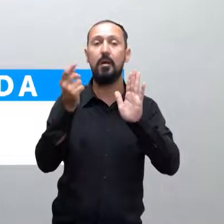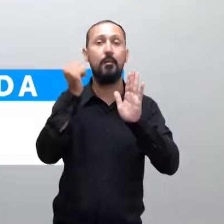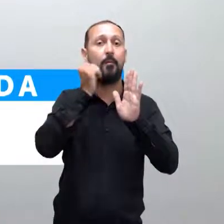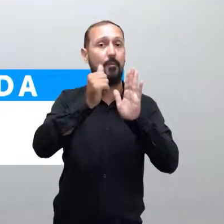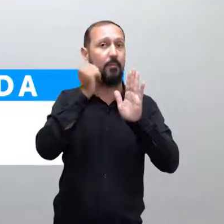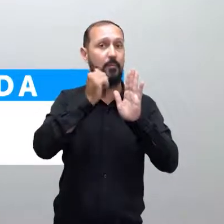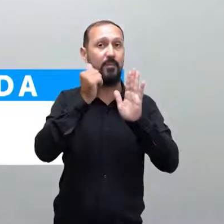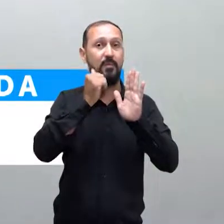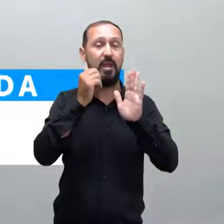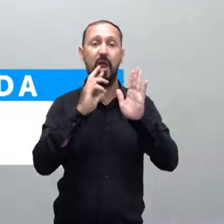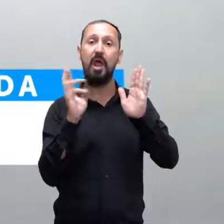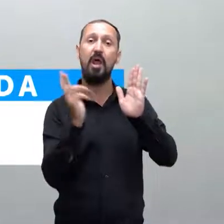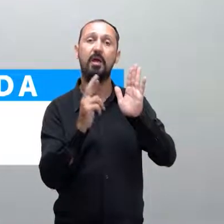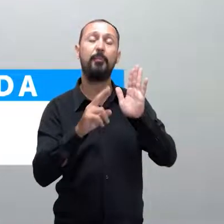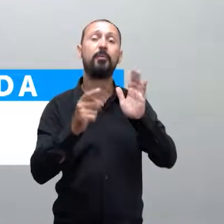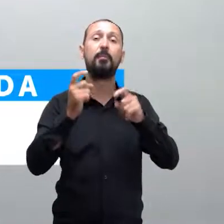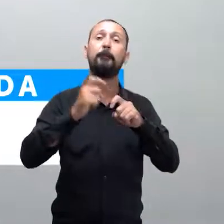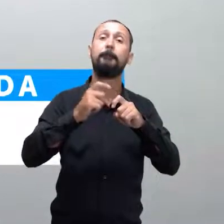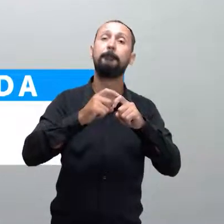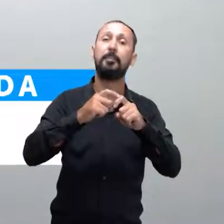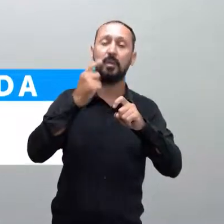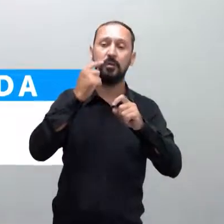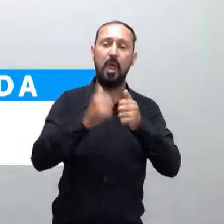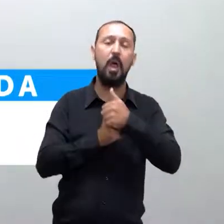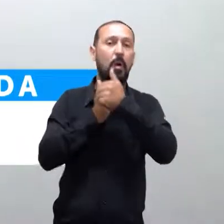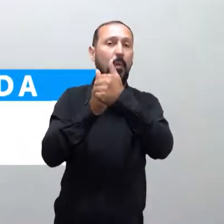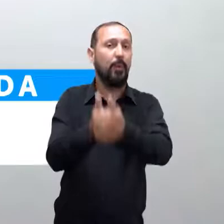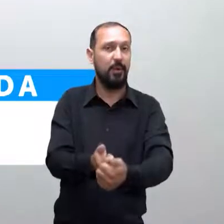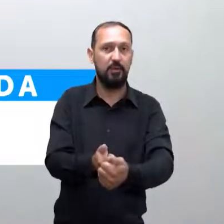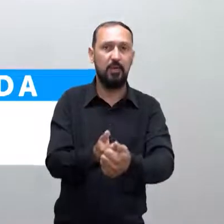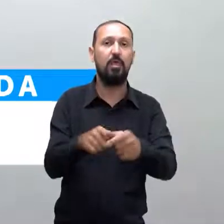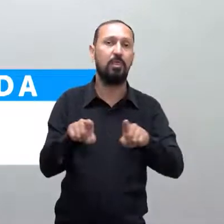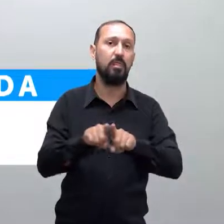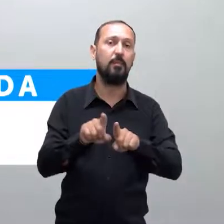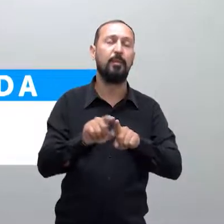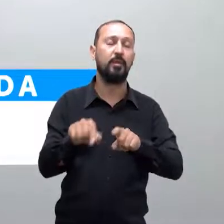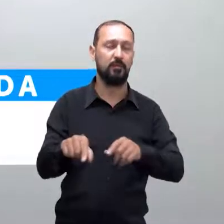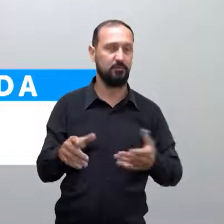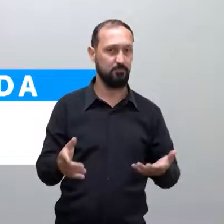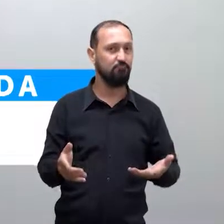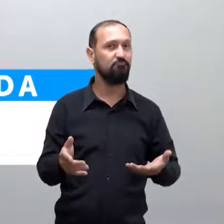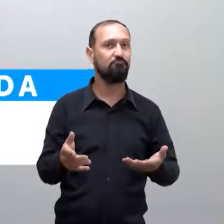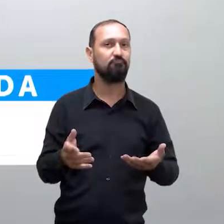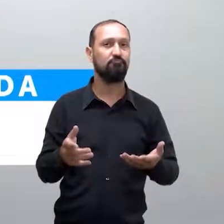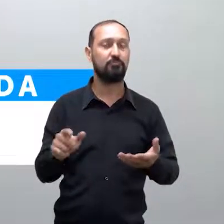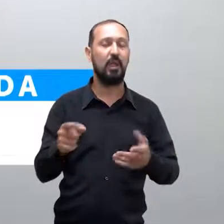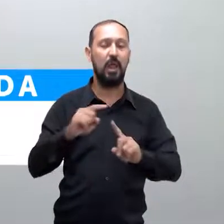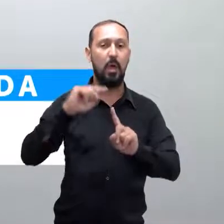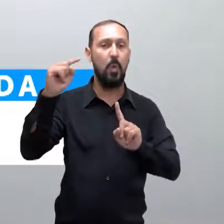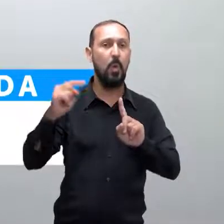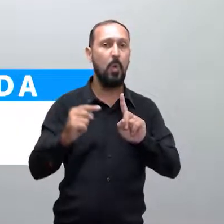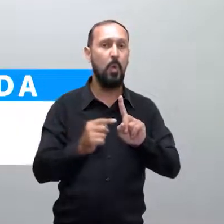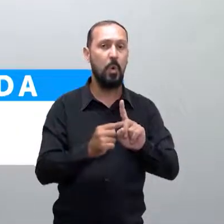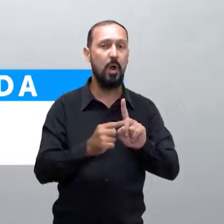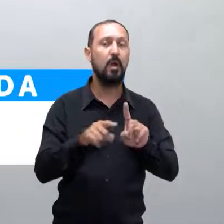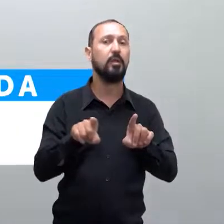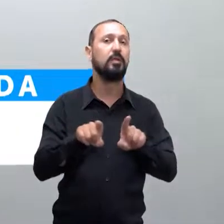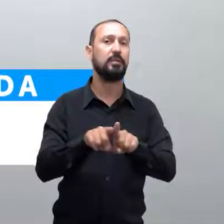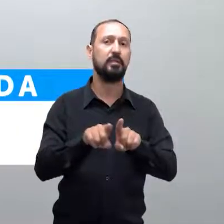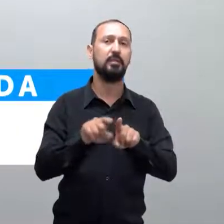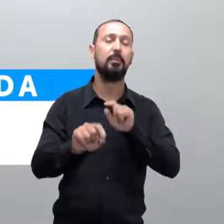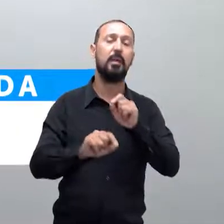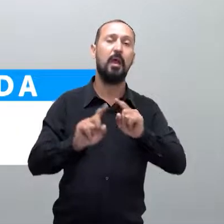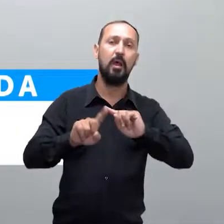possa responder e o médico também possa acompanhar, né, essa mulher gestante